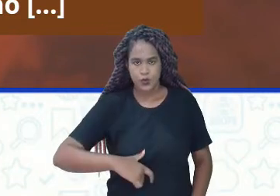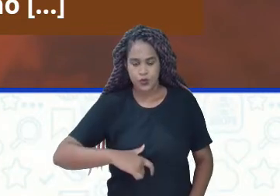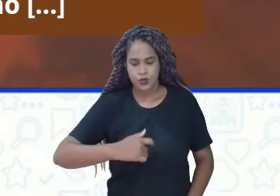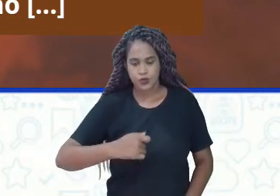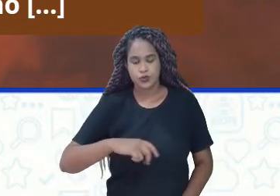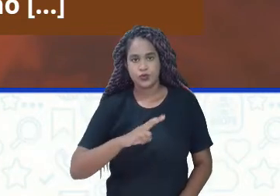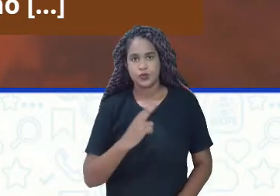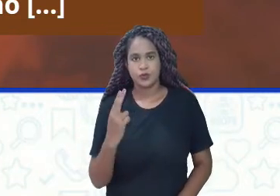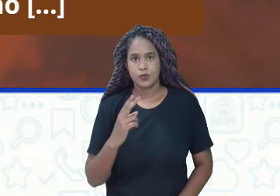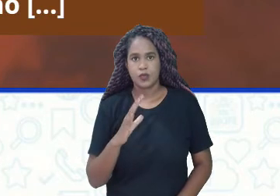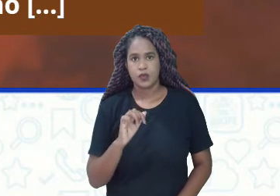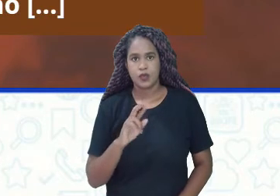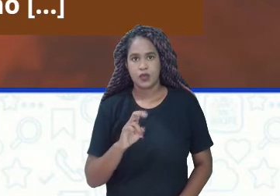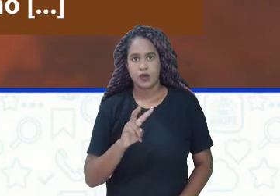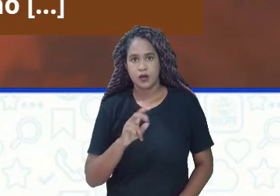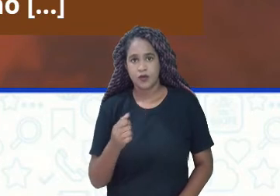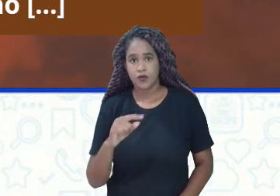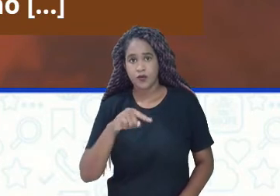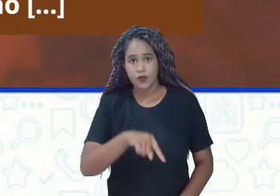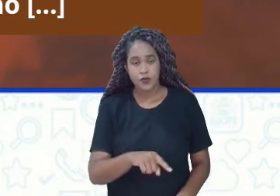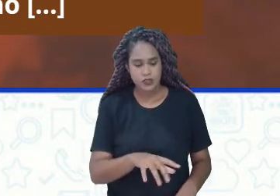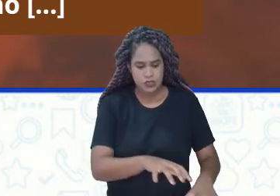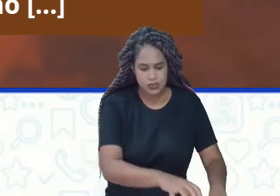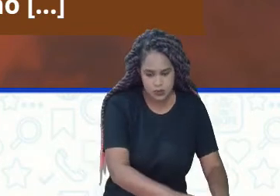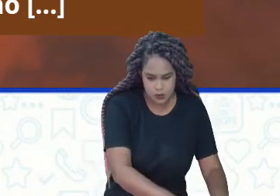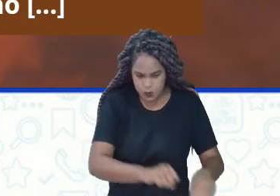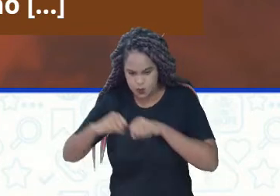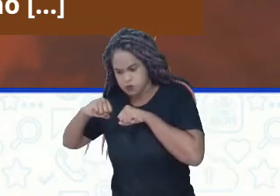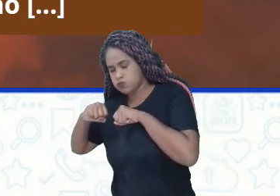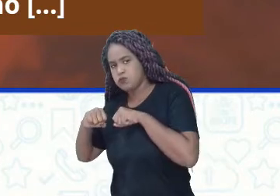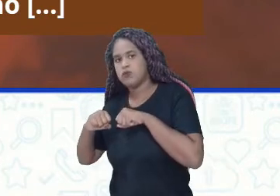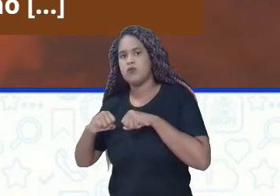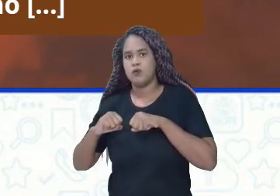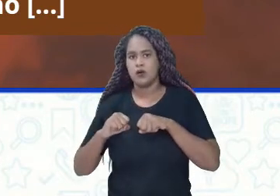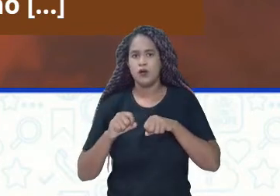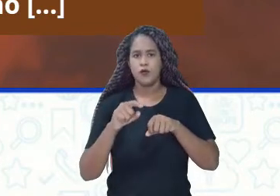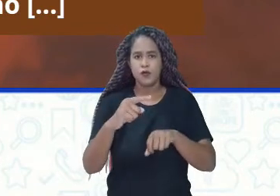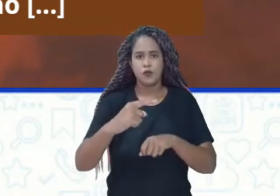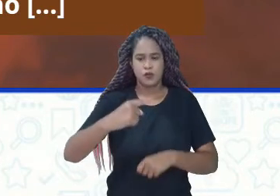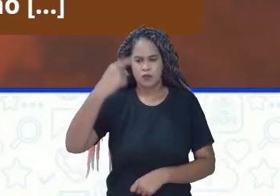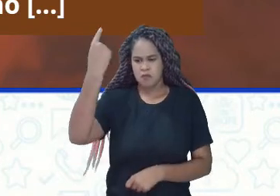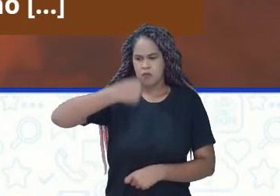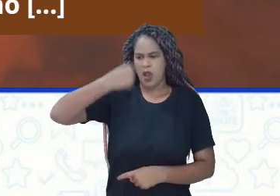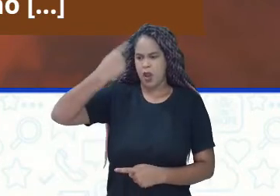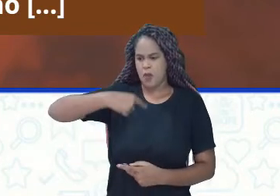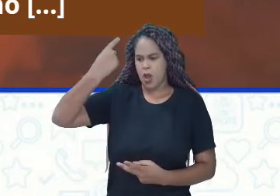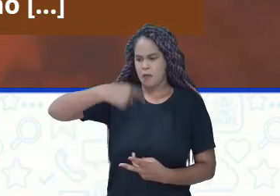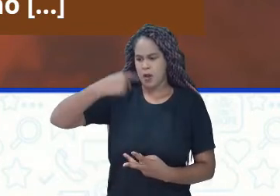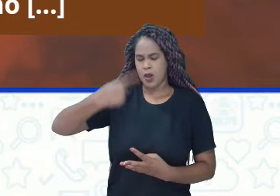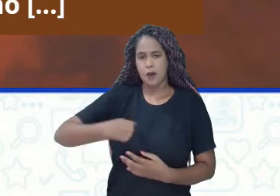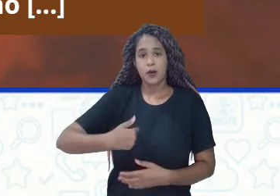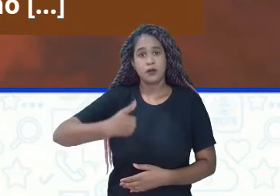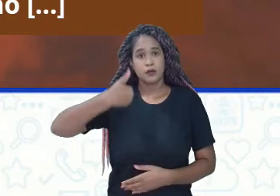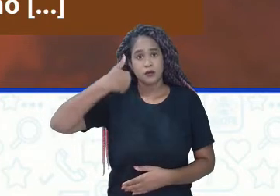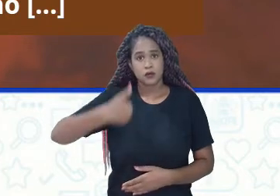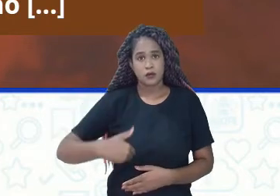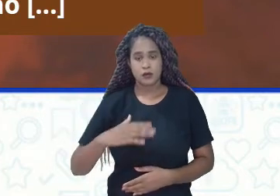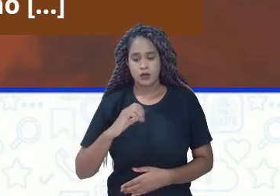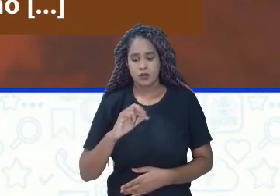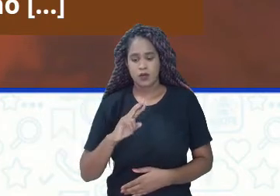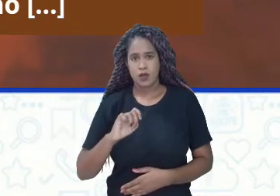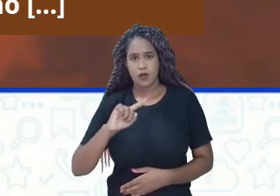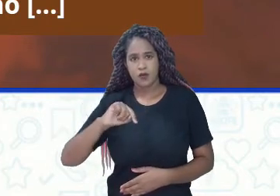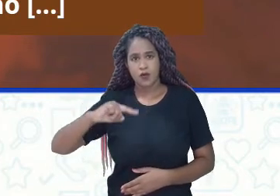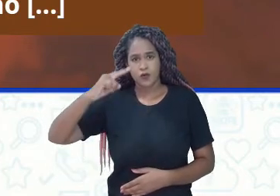tu arrancaste-me brutalmente do chão, e faz-me tua mina, patrão. Eu sou carvão e tu